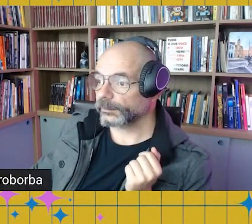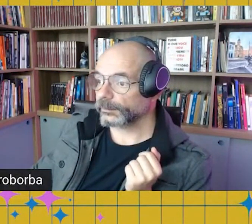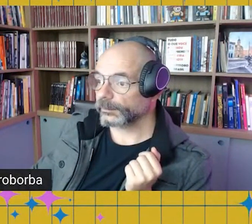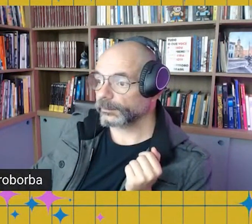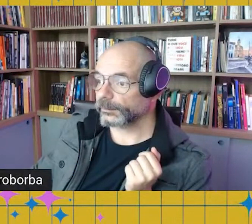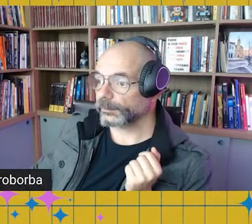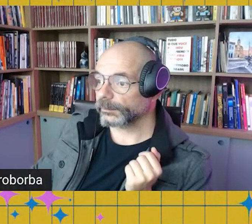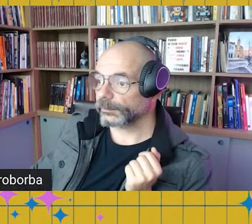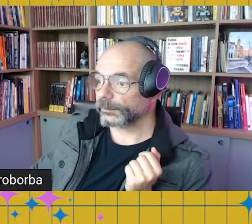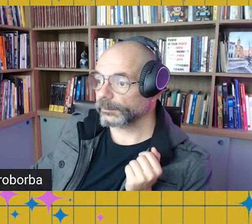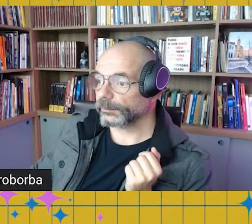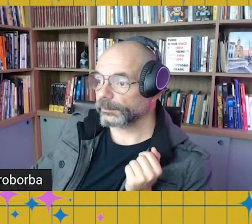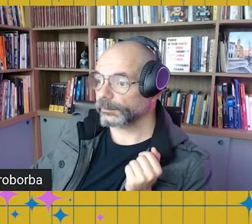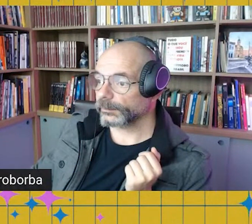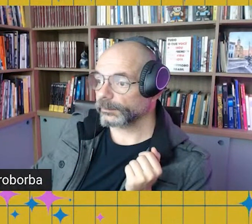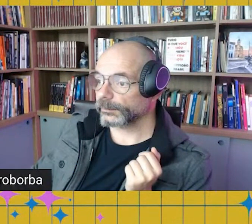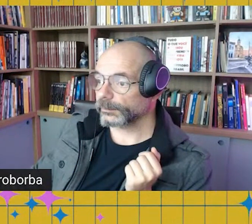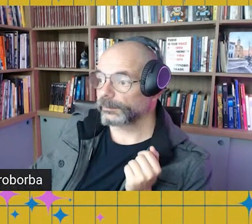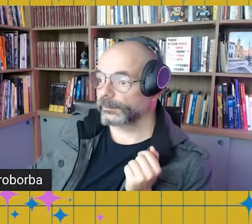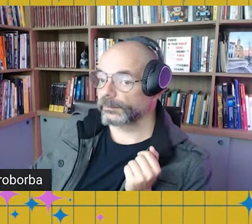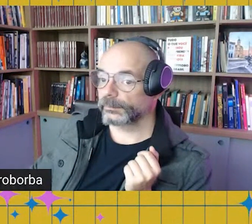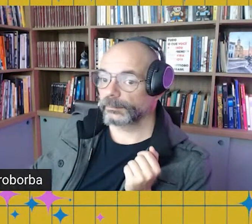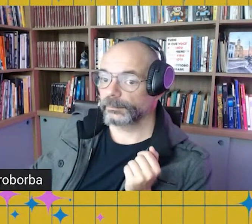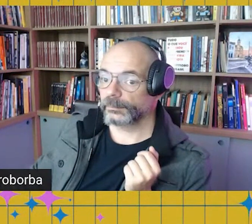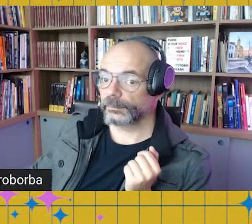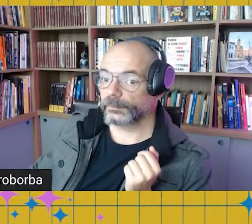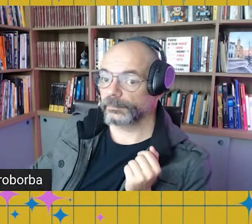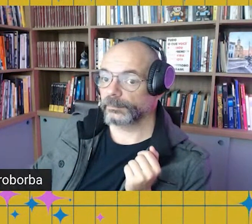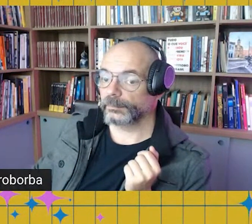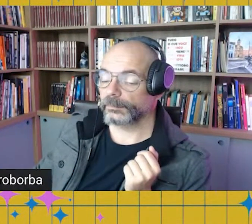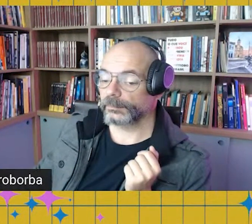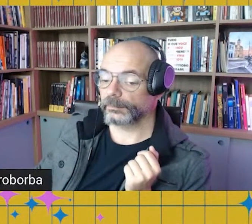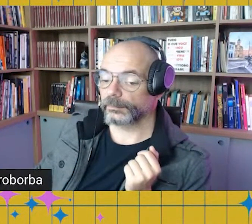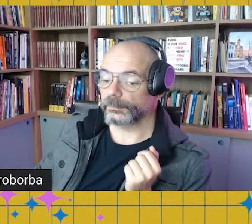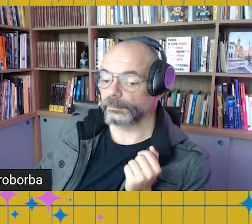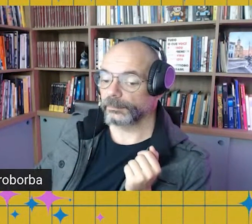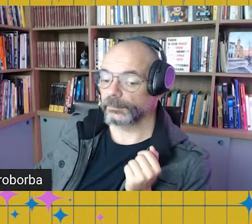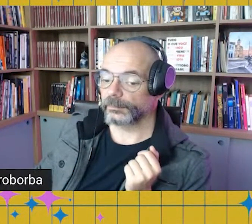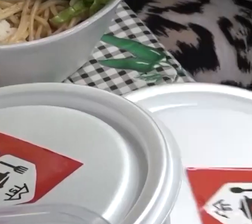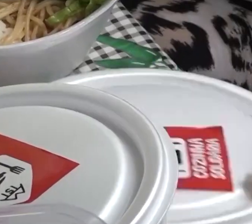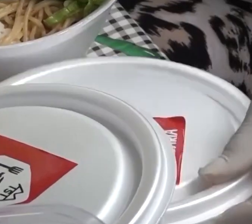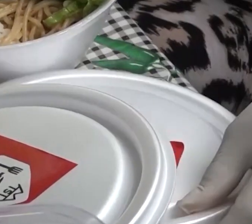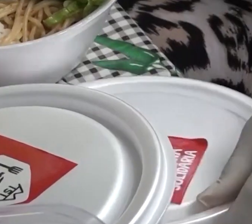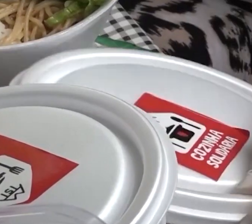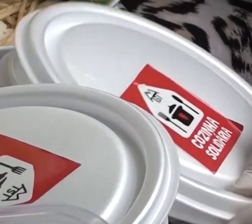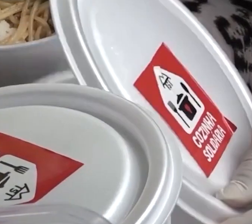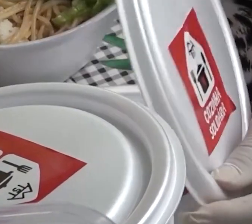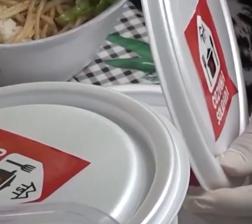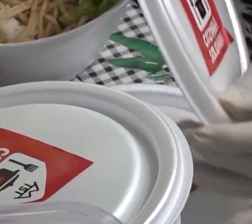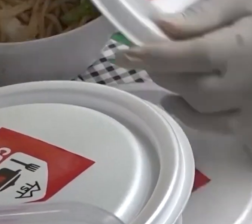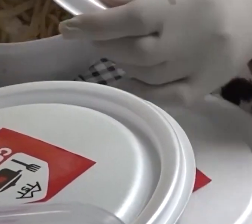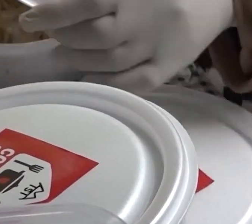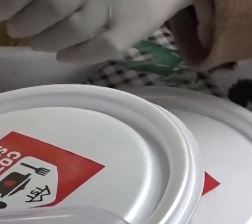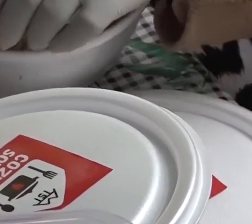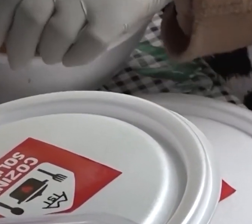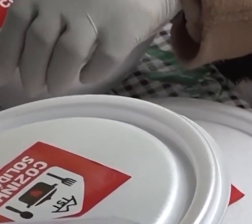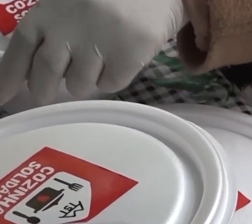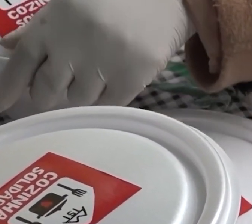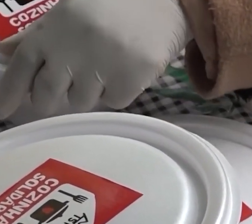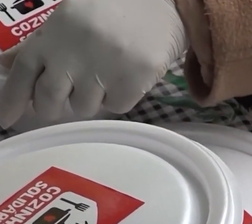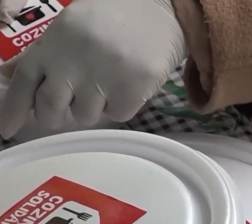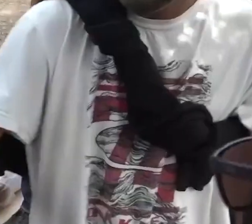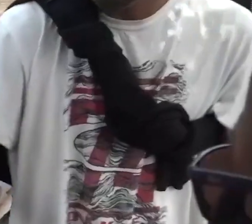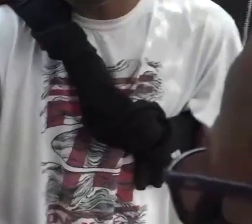né de dizer a e depois reclamar que mandaram não dizer você sabe o que são as